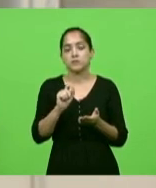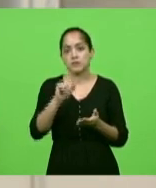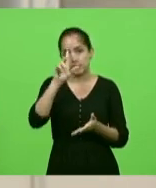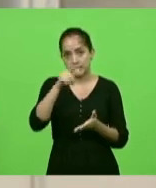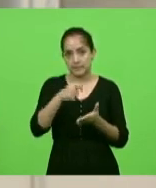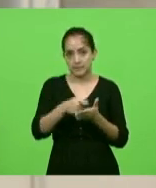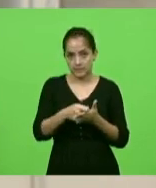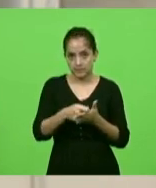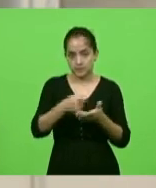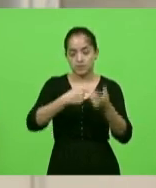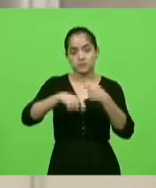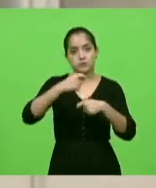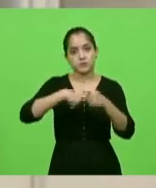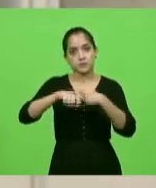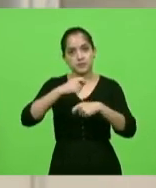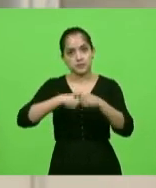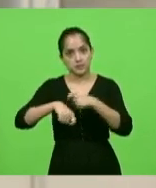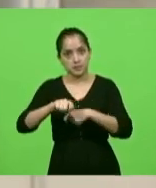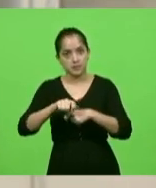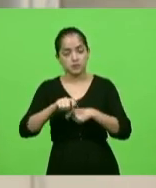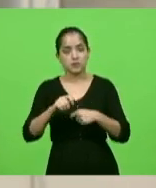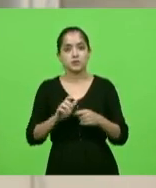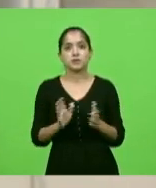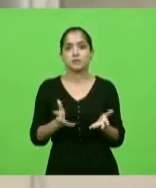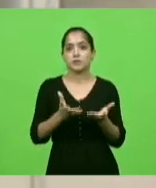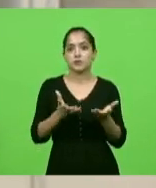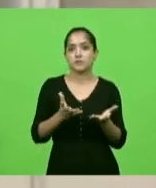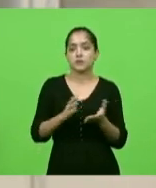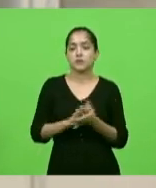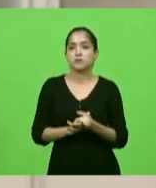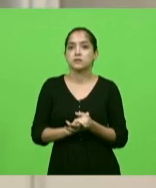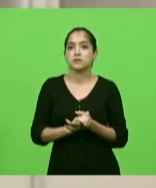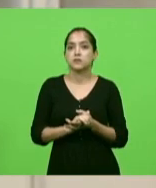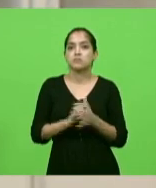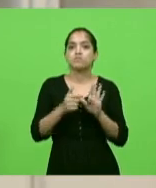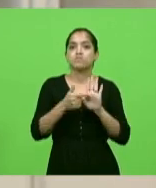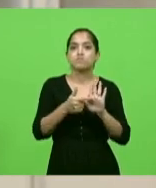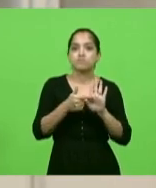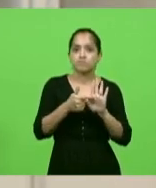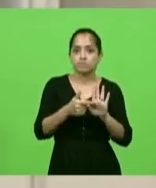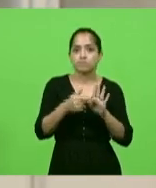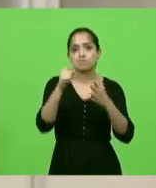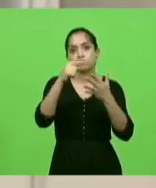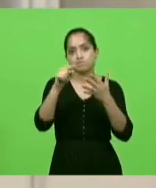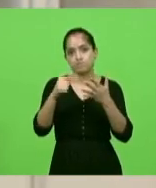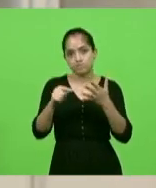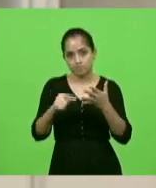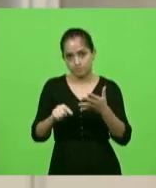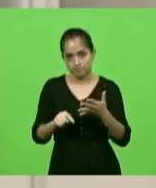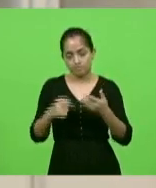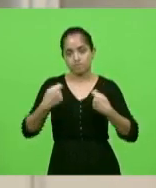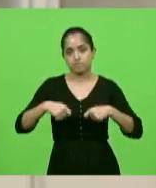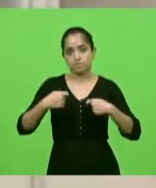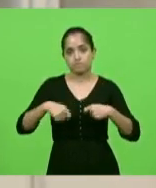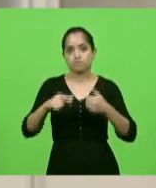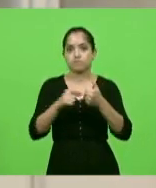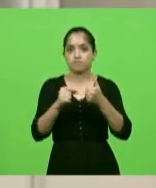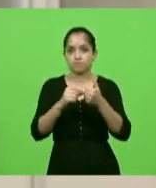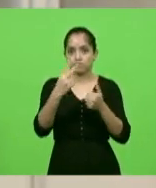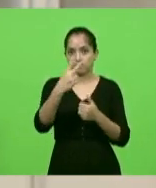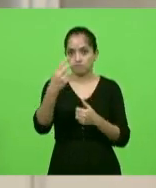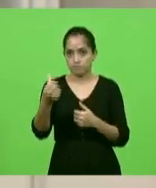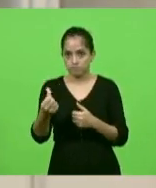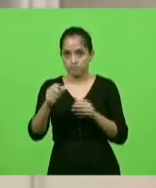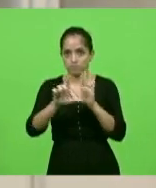decisão administrativa motivada a qual deverá conter os requisitos do artigo